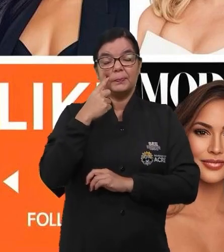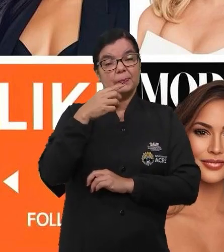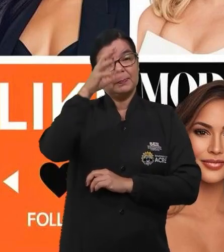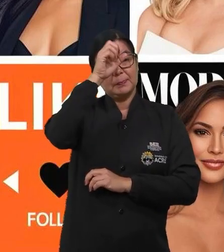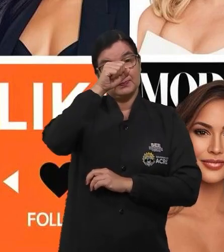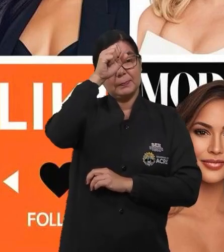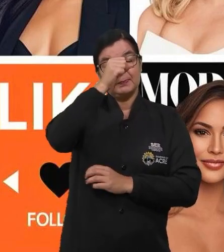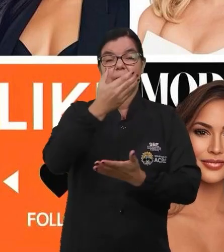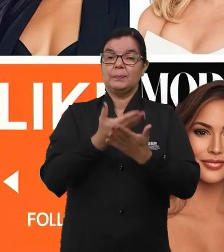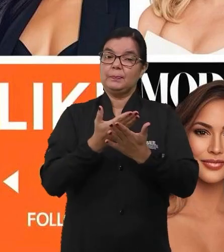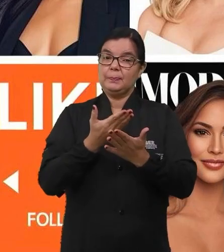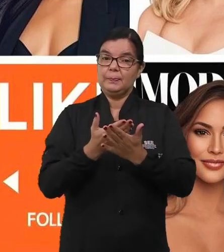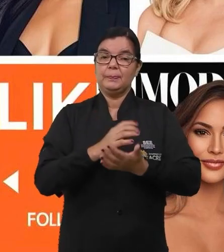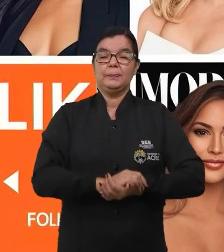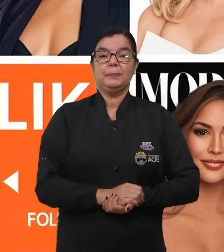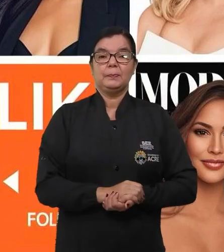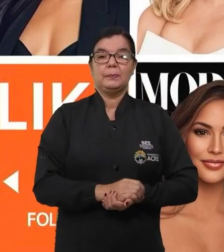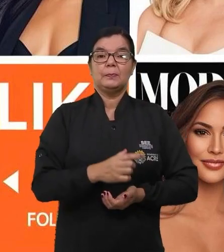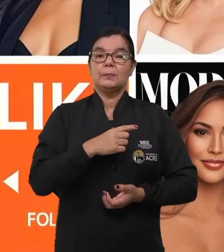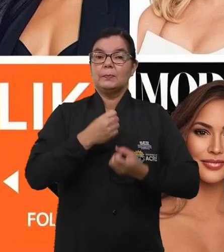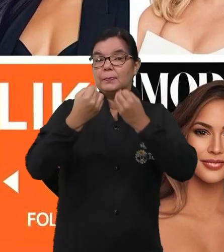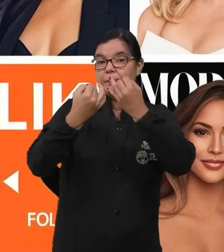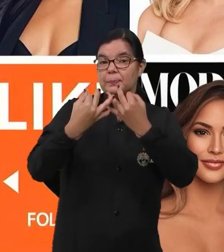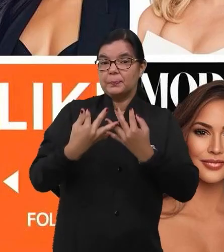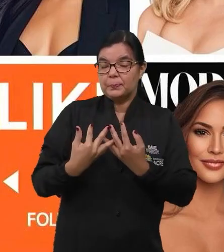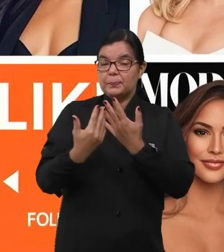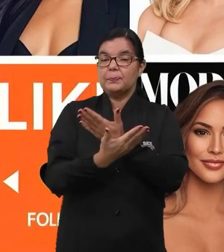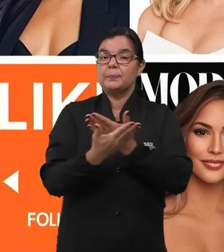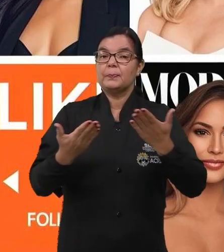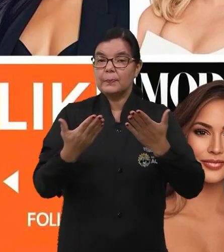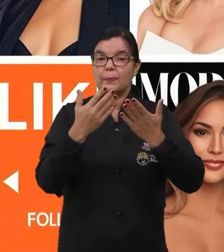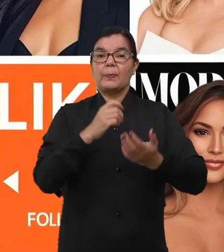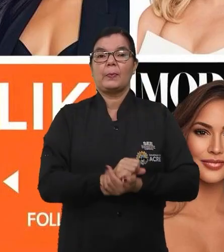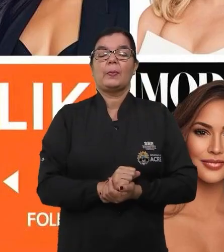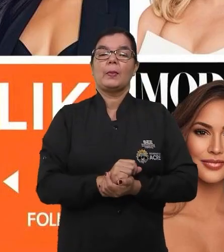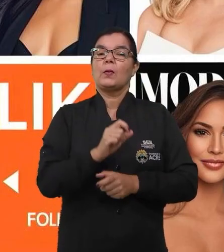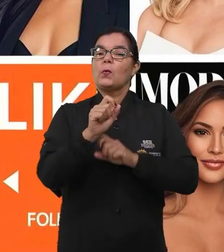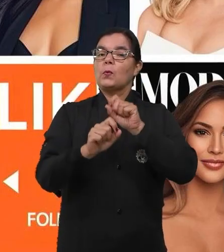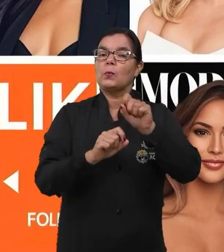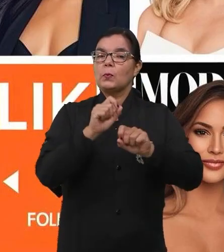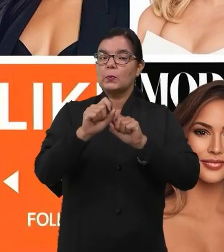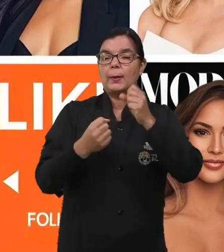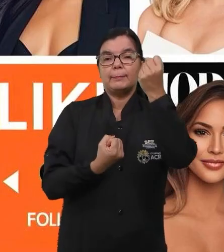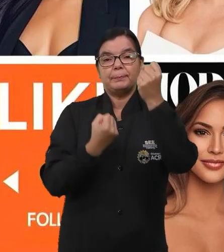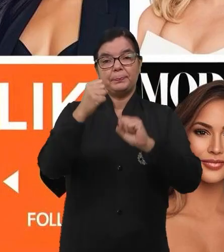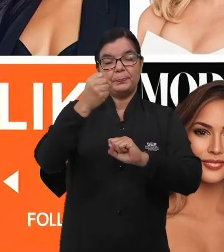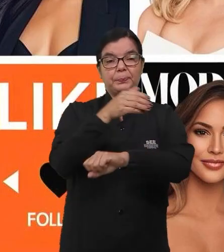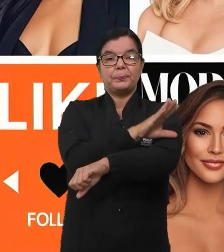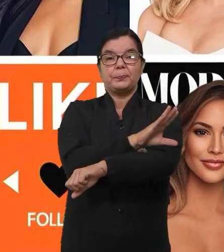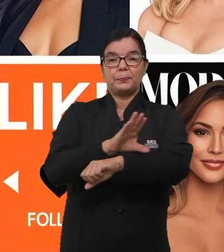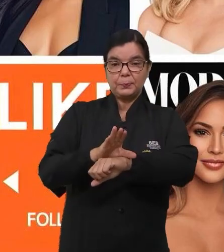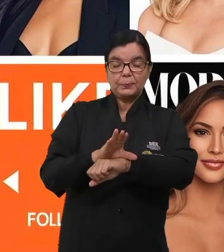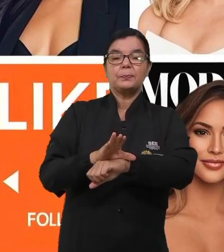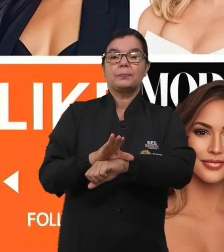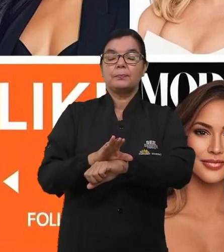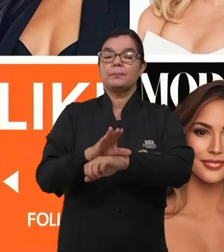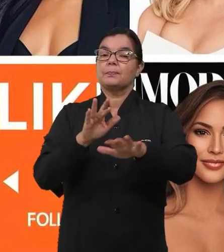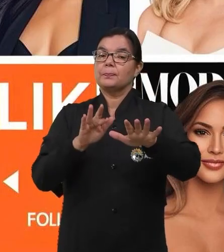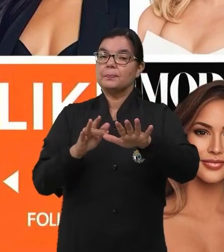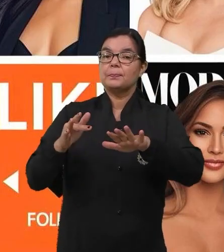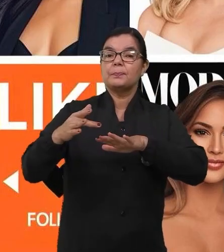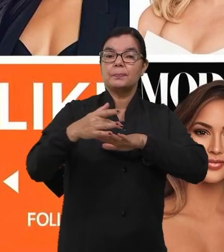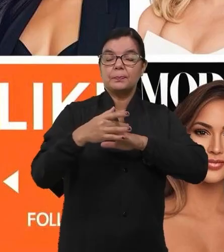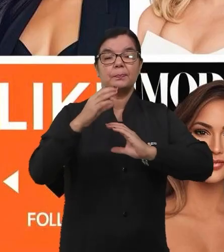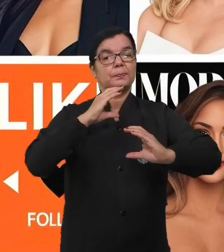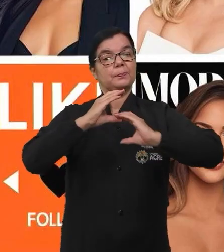aqui tratando. Eu estou explicando a todos vocês a respeito da indústria cultural, dos meios de comunicação